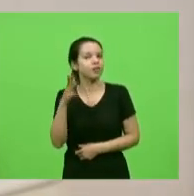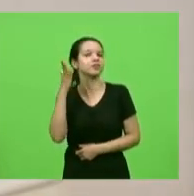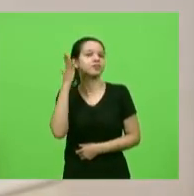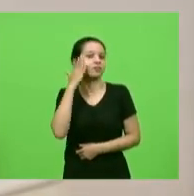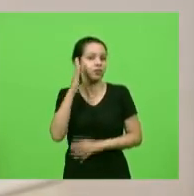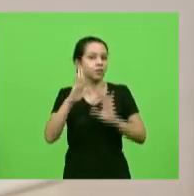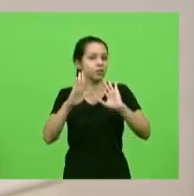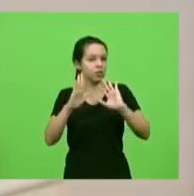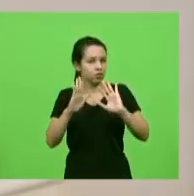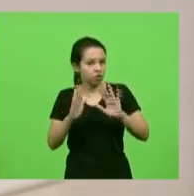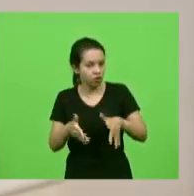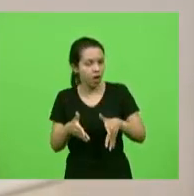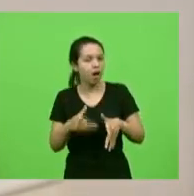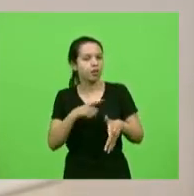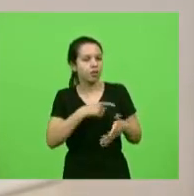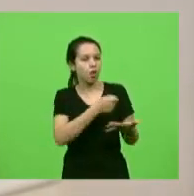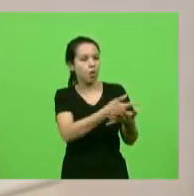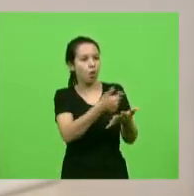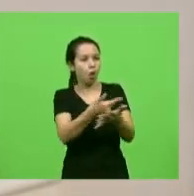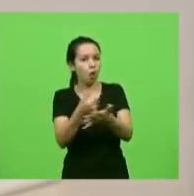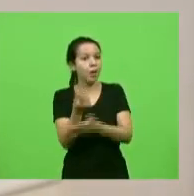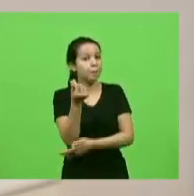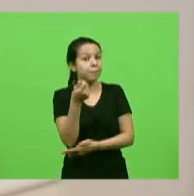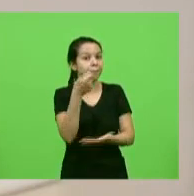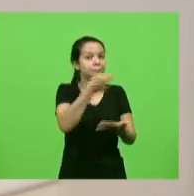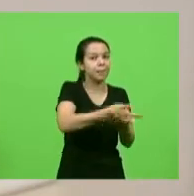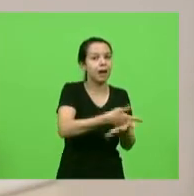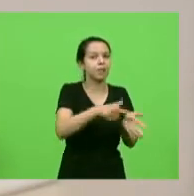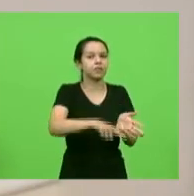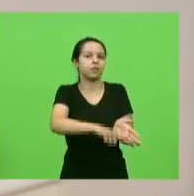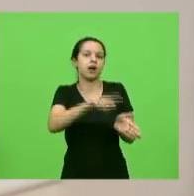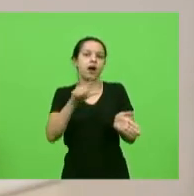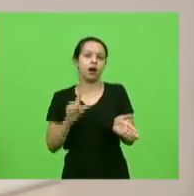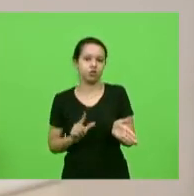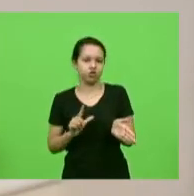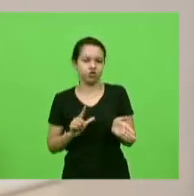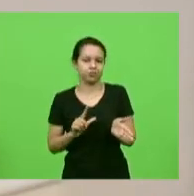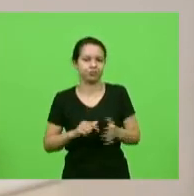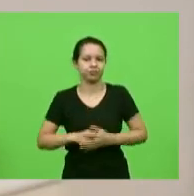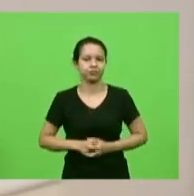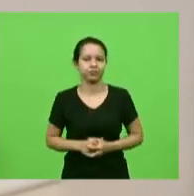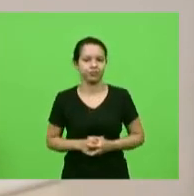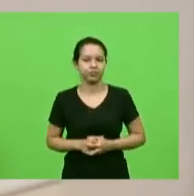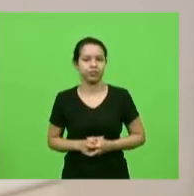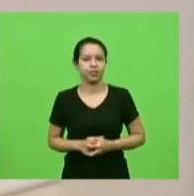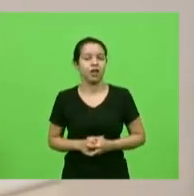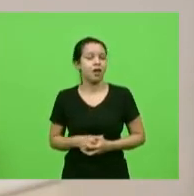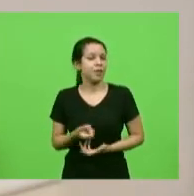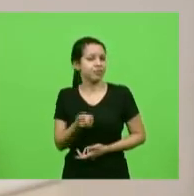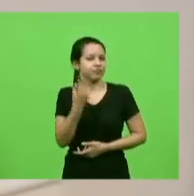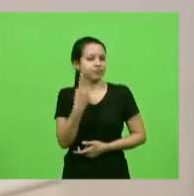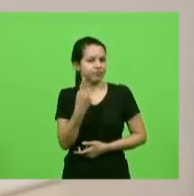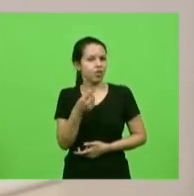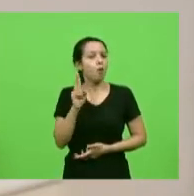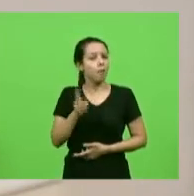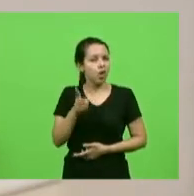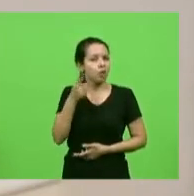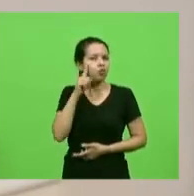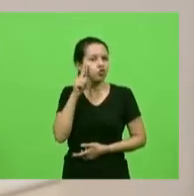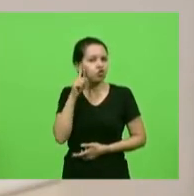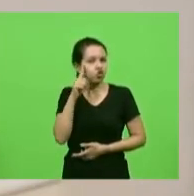haveria compras com pagamento antecipado em andamento. Estranhamente, no mesmo dia em que encaminhado à Assembleia